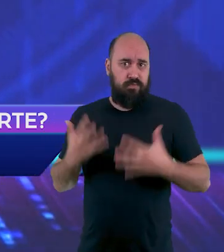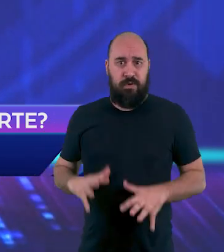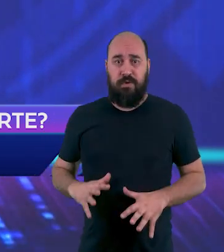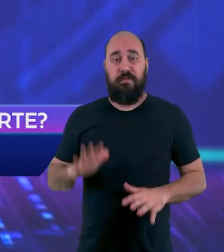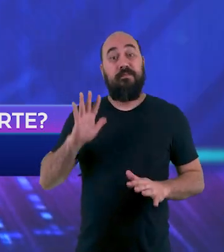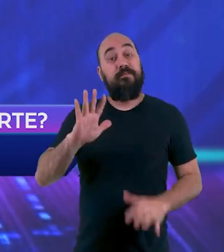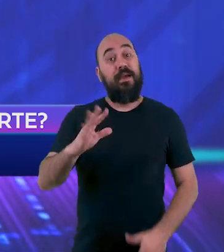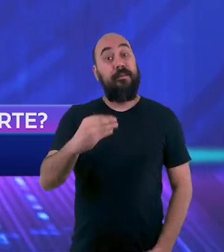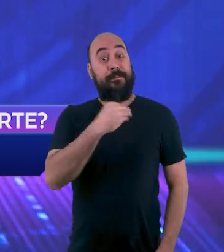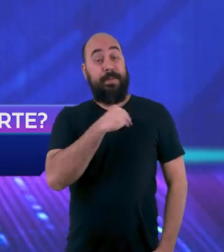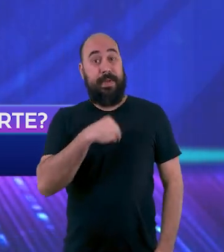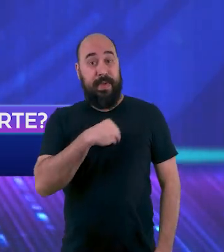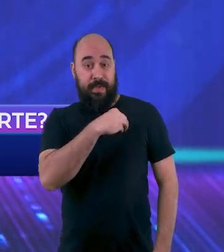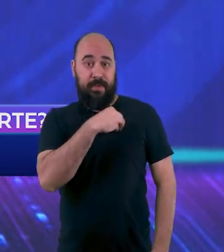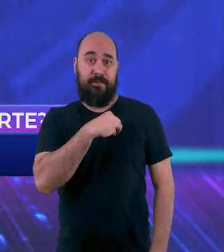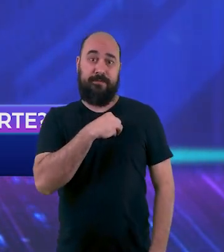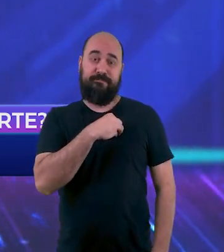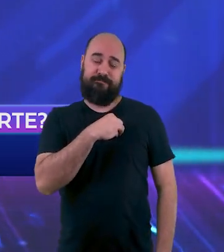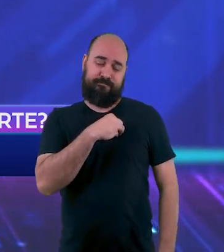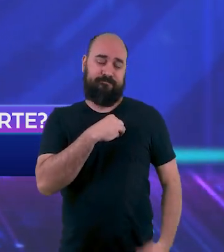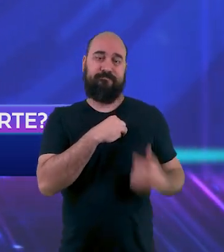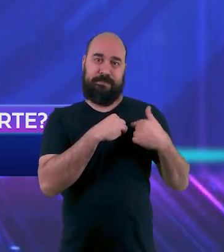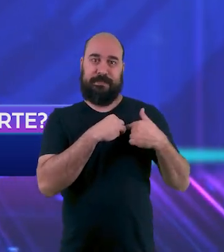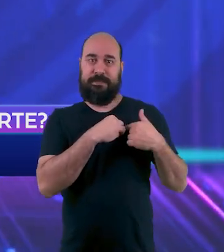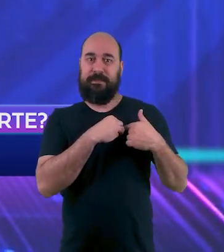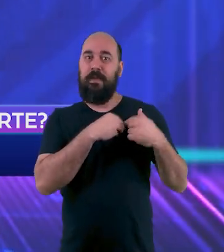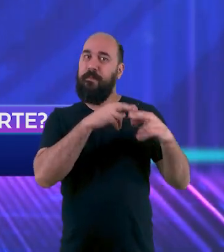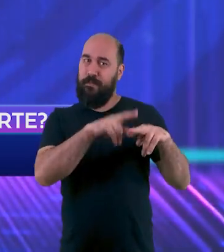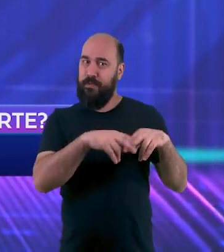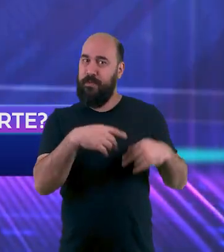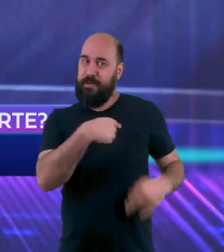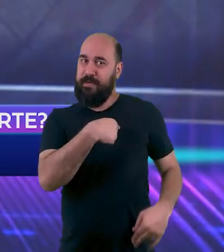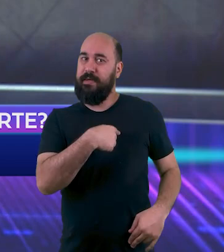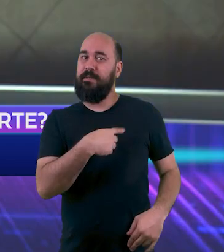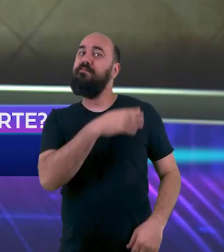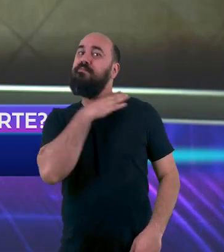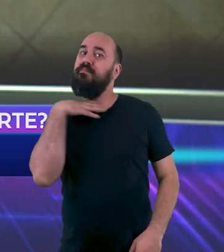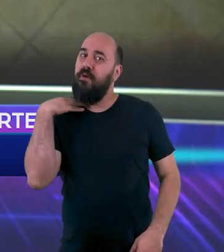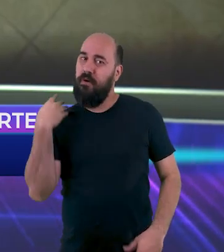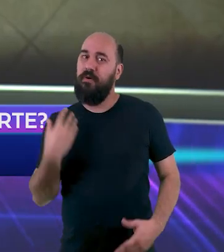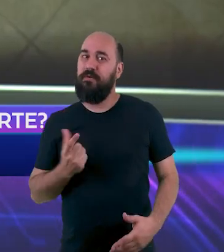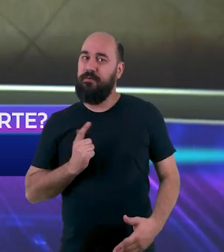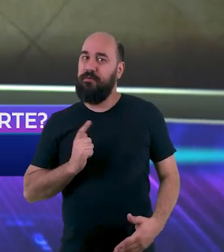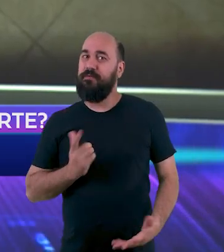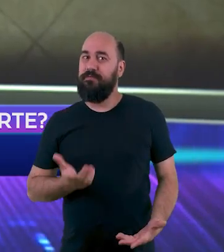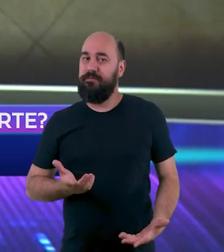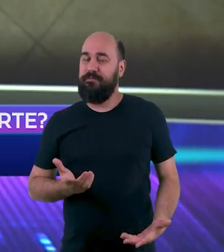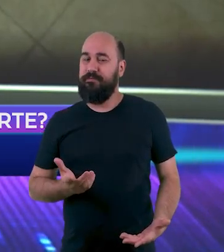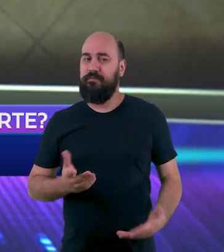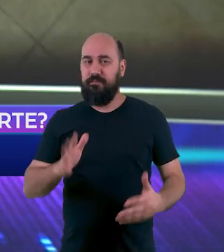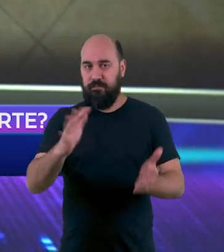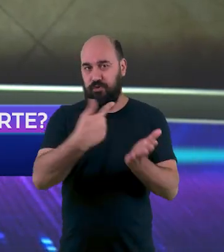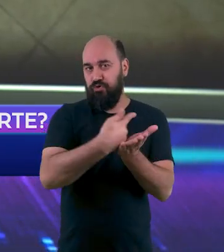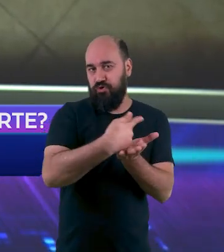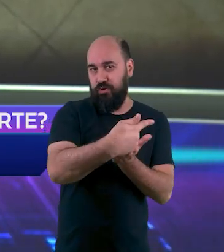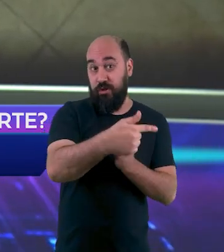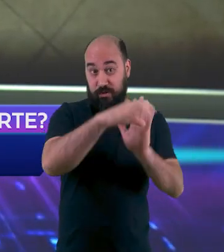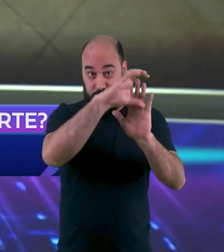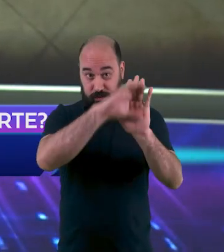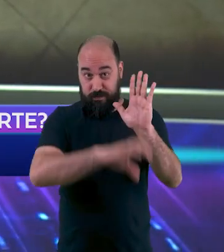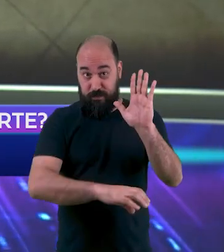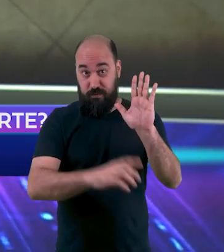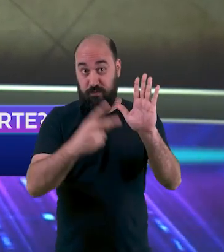ele é o responsável pela morte. É por causa dele que nós morremos. E veja o que a Bíblia diz. Gênesis capítulo